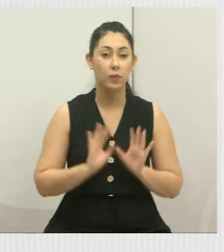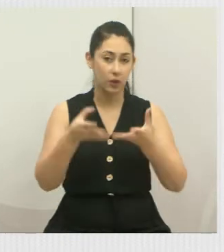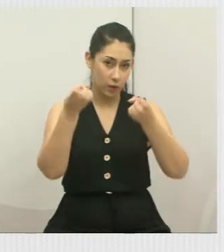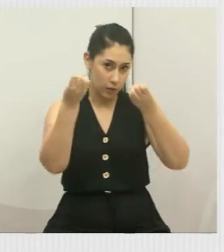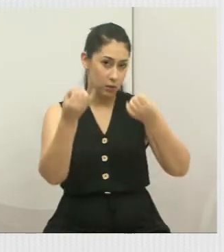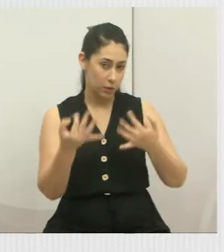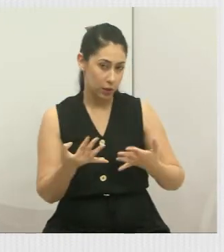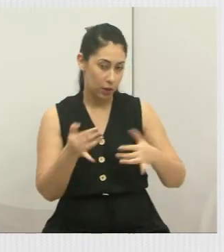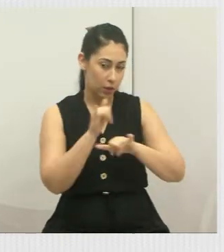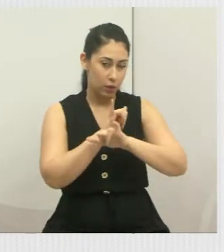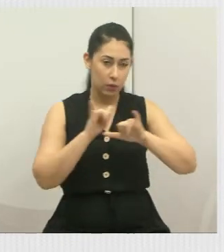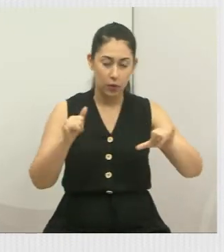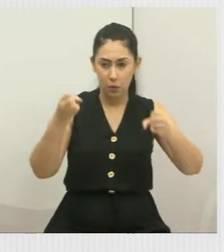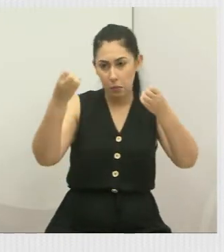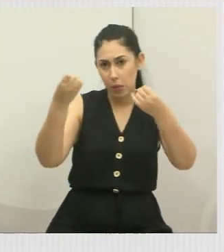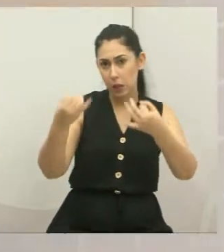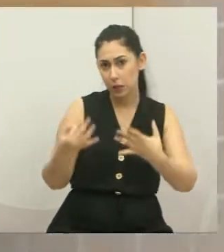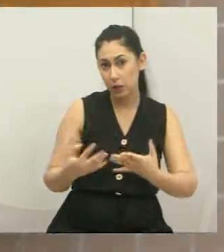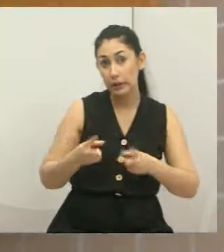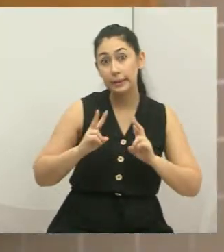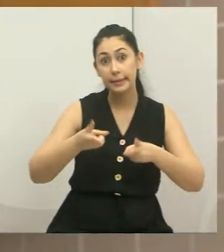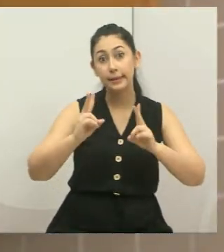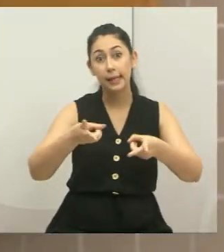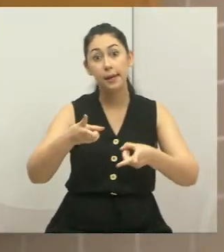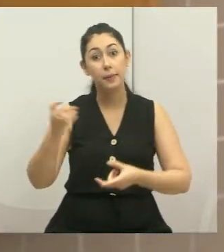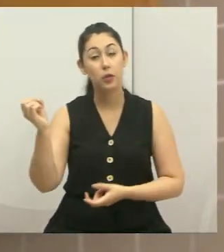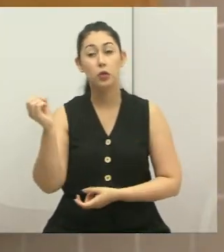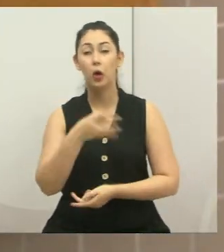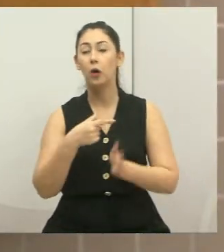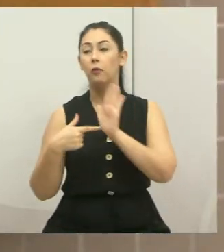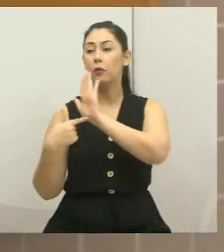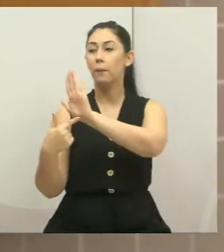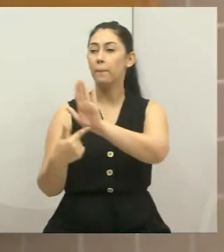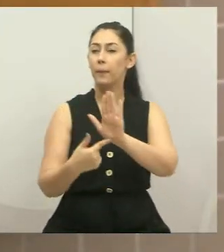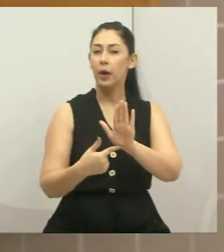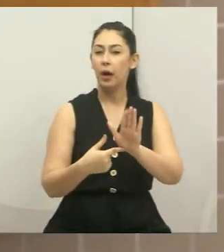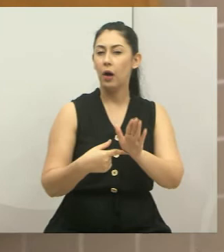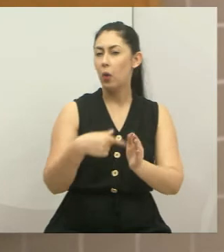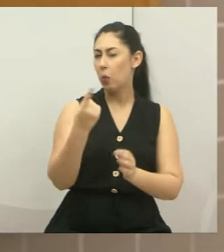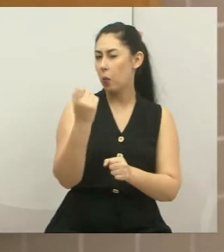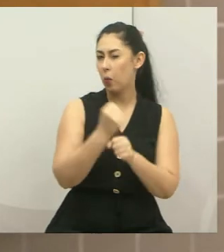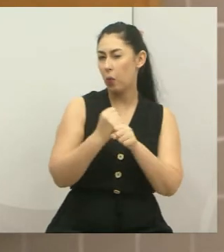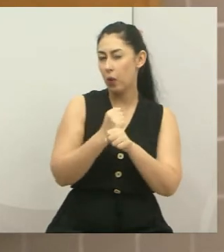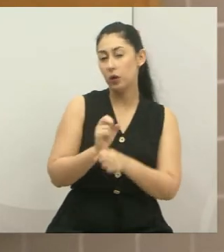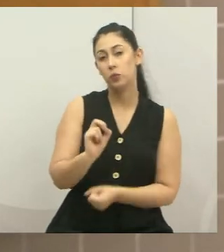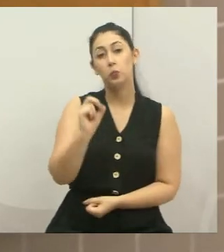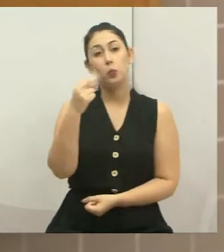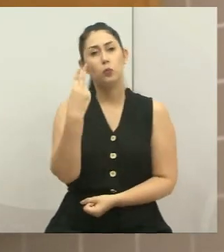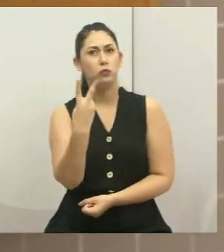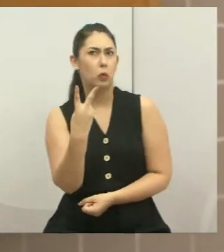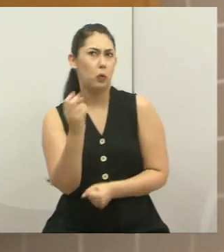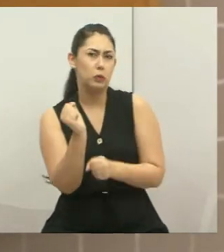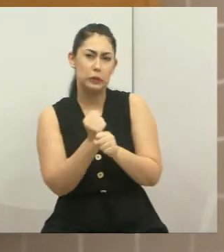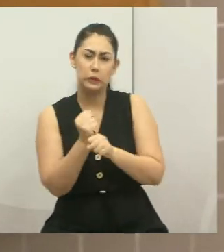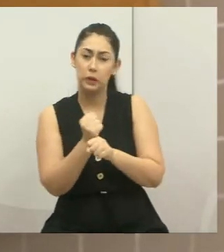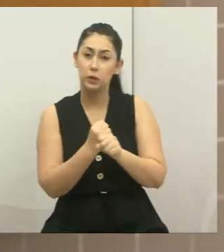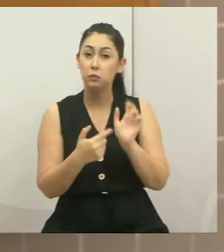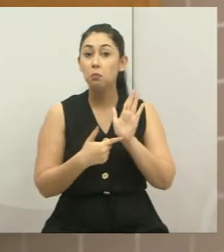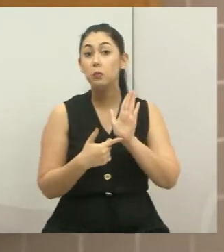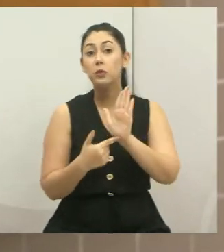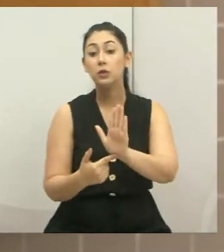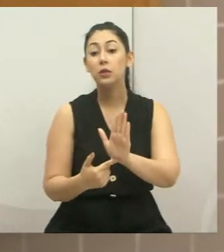sistema de informações, que será atualizado provavelmente anualmente ou a cada 2 anos, mostrando em que